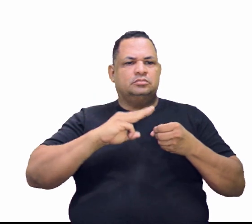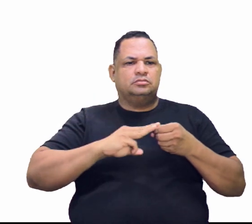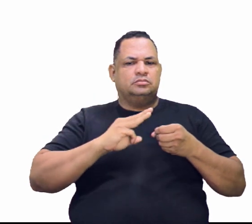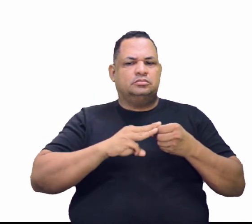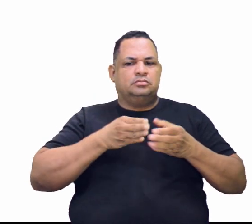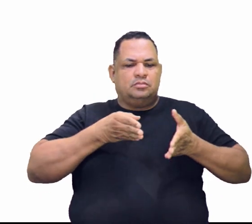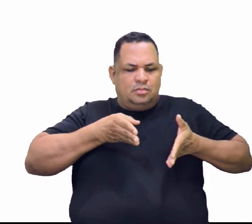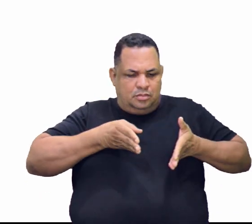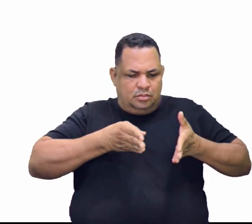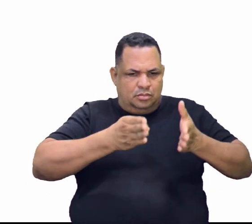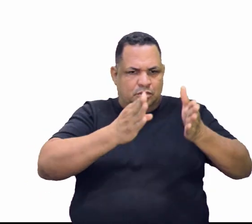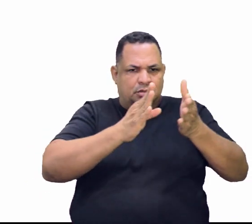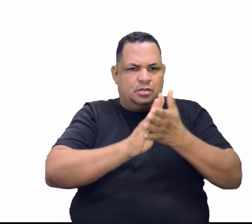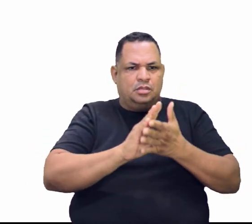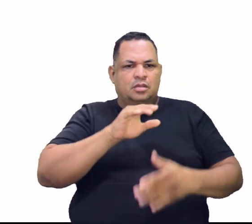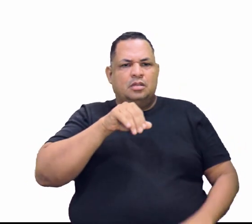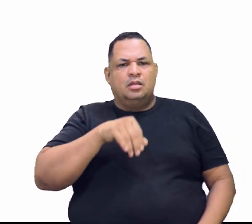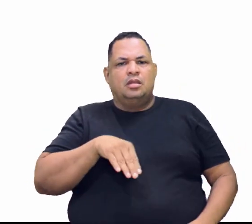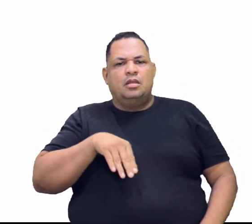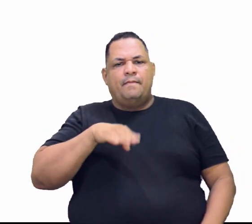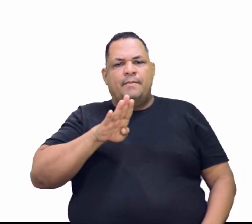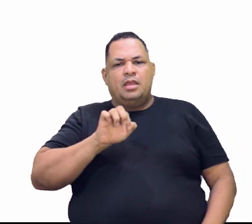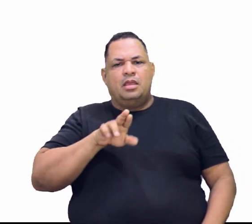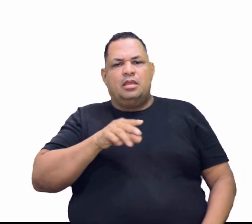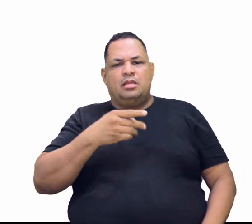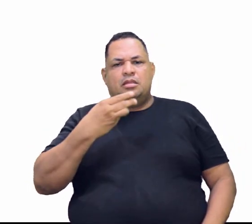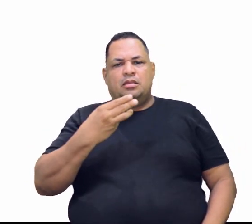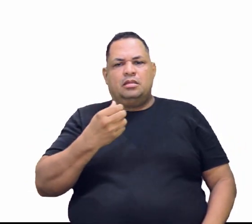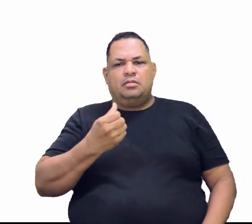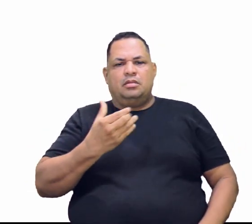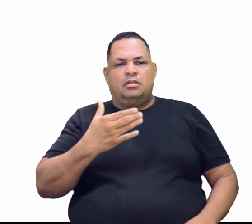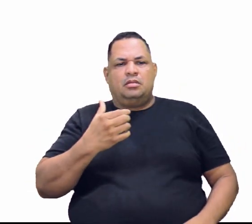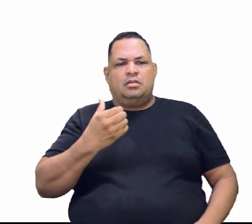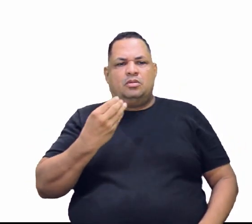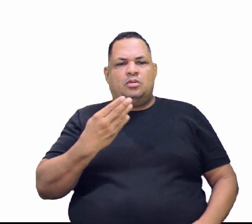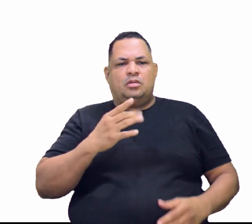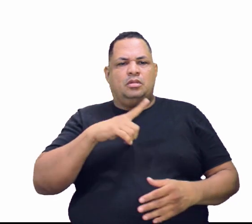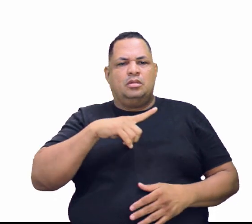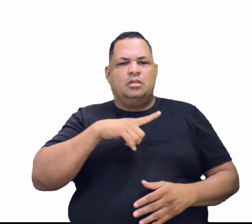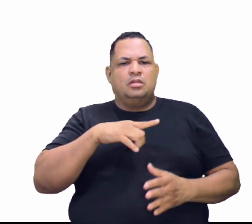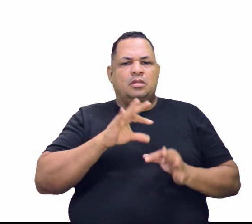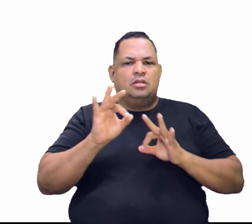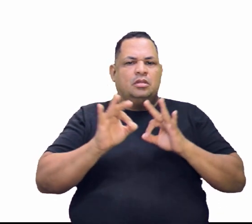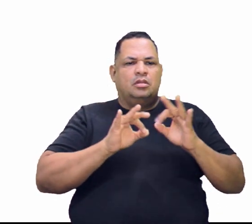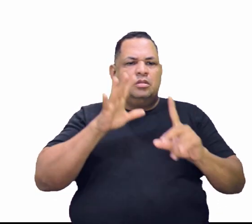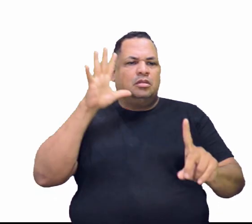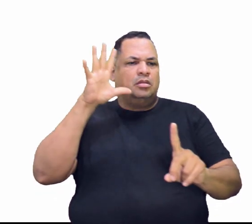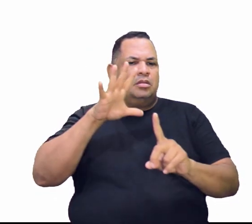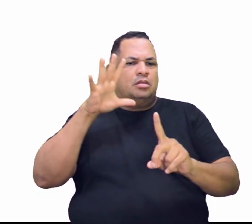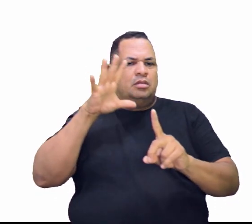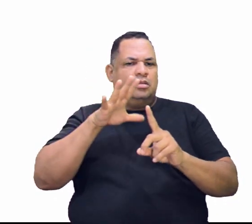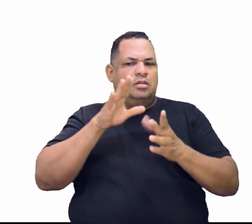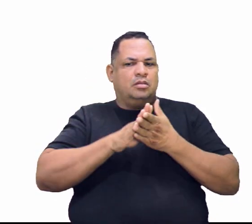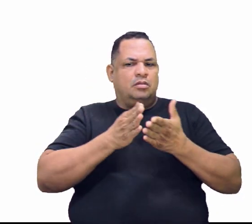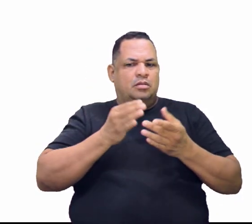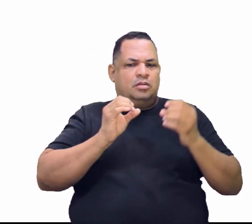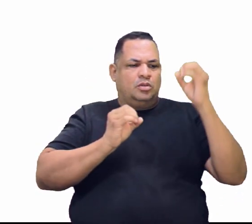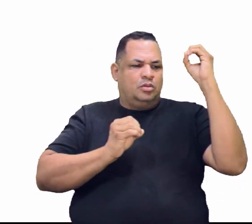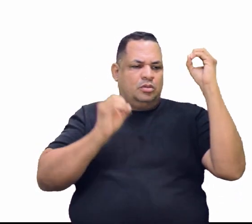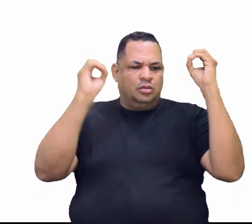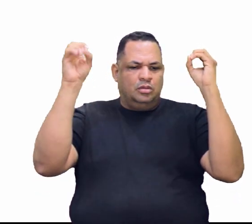auxiliares rigorosos exames sanitários, visando aí sondar o estado